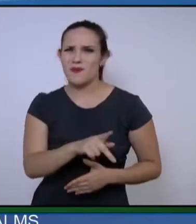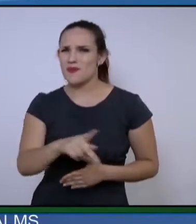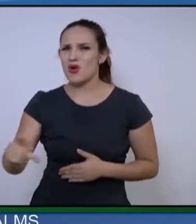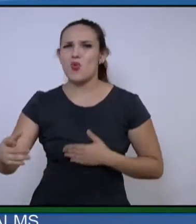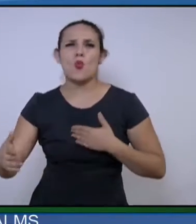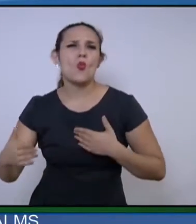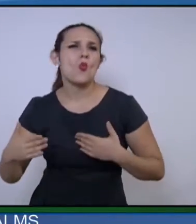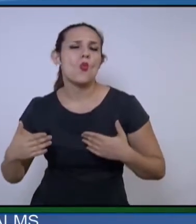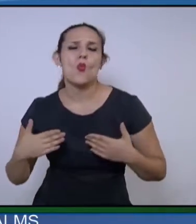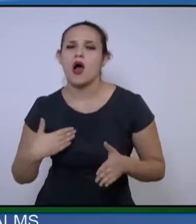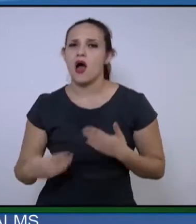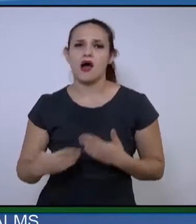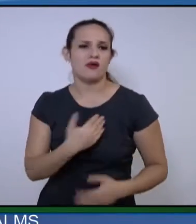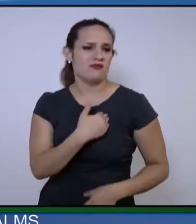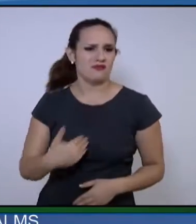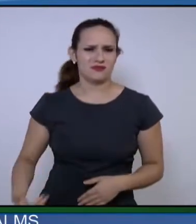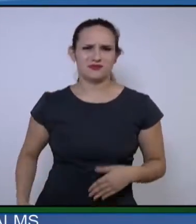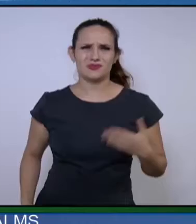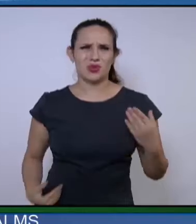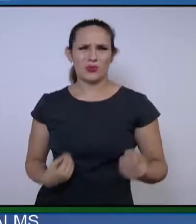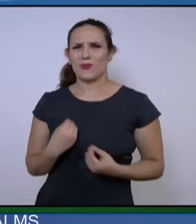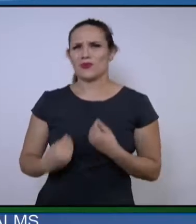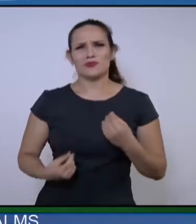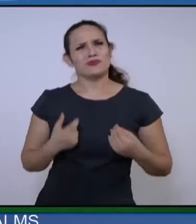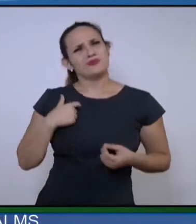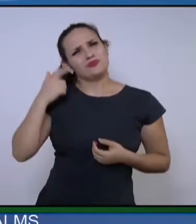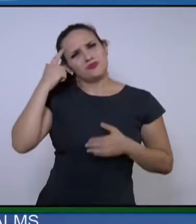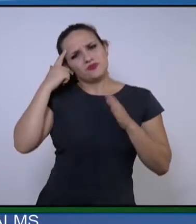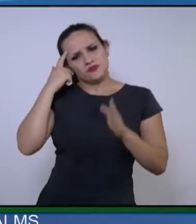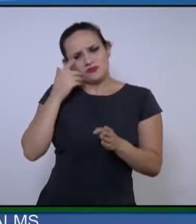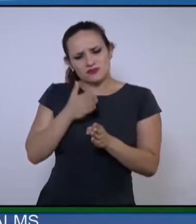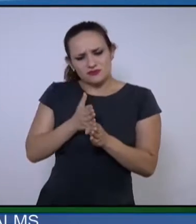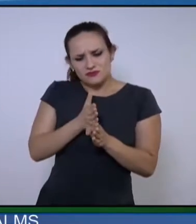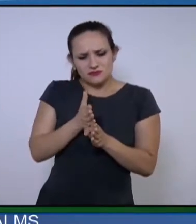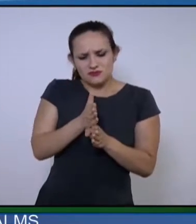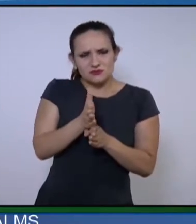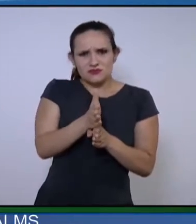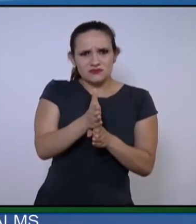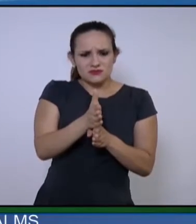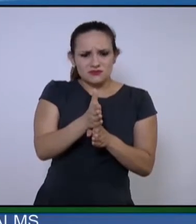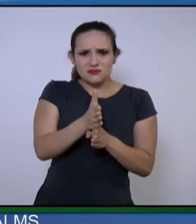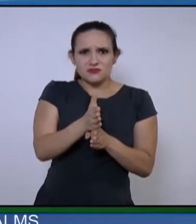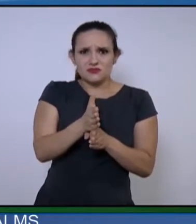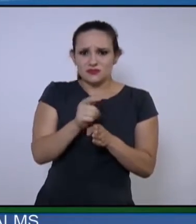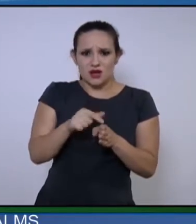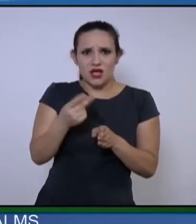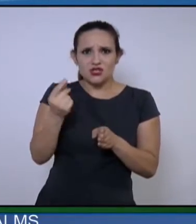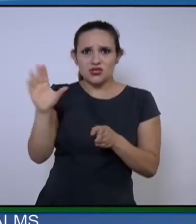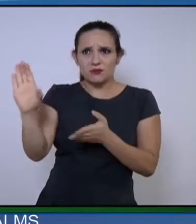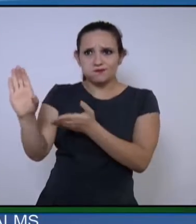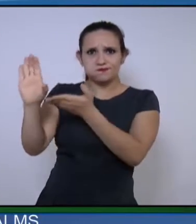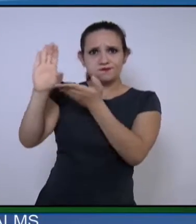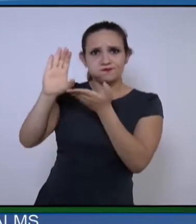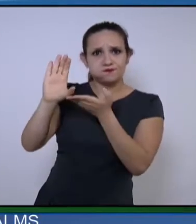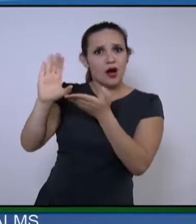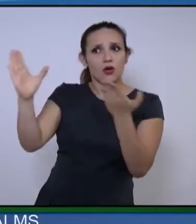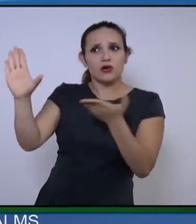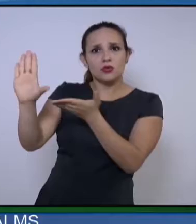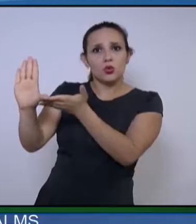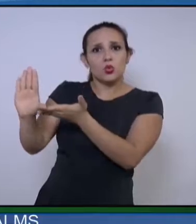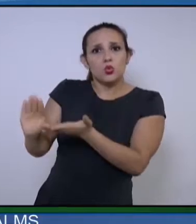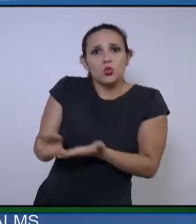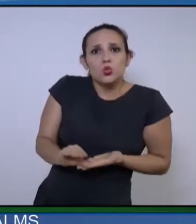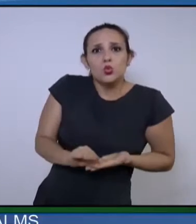outro governo. Não dá para imaginar que a fronteira possa ter um corte. E Vossa Excelência, que foi secretário de